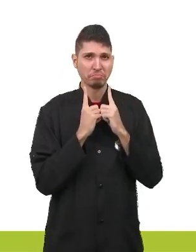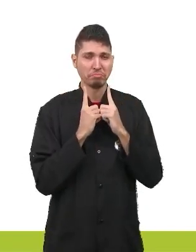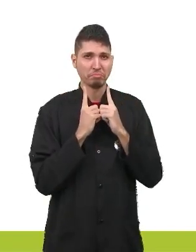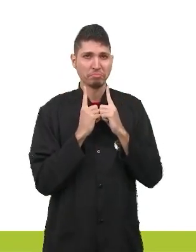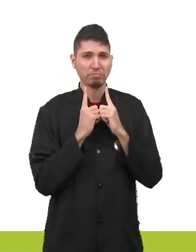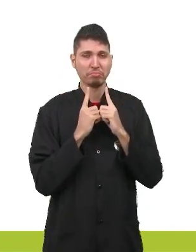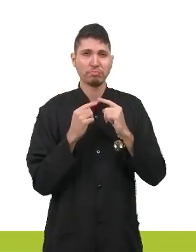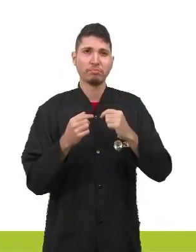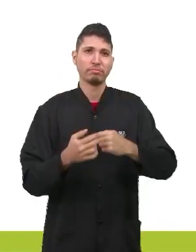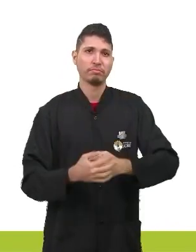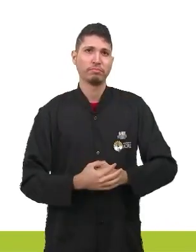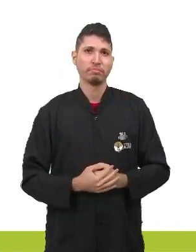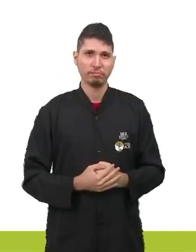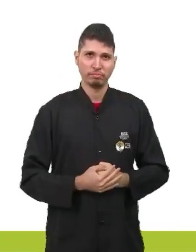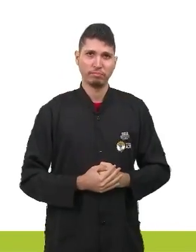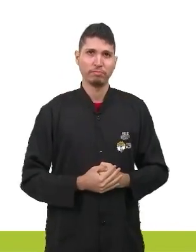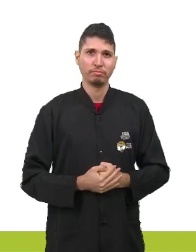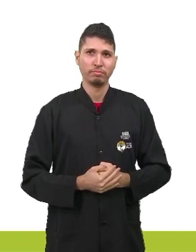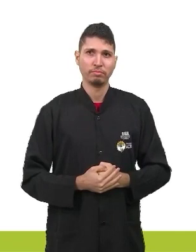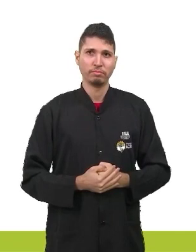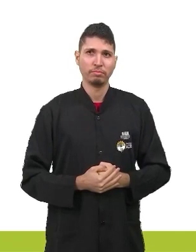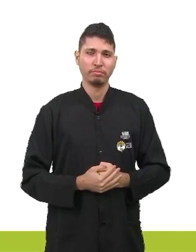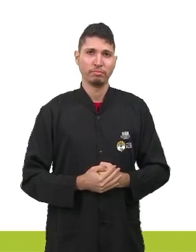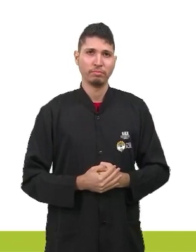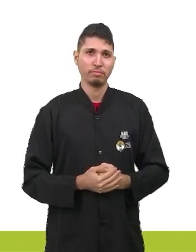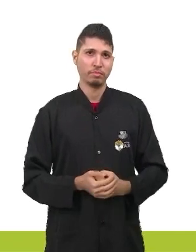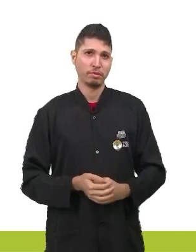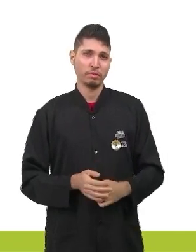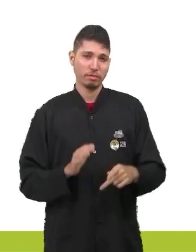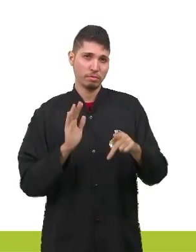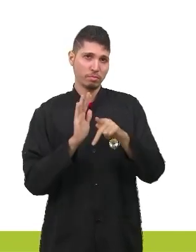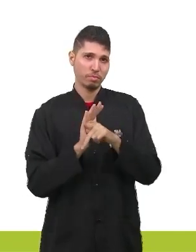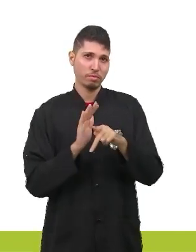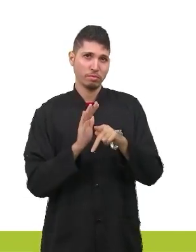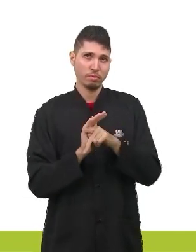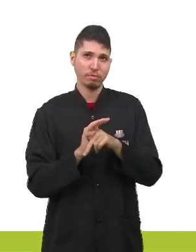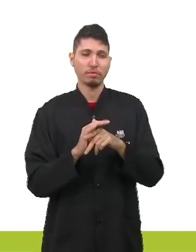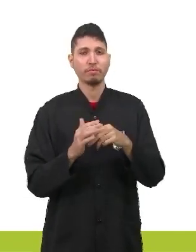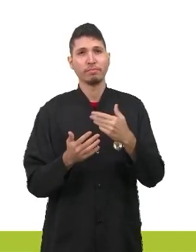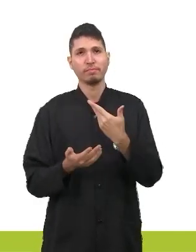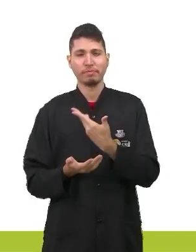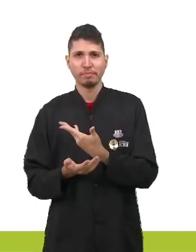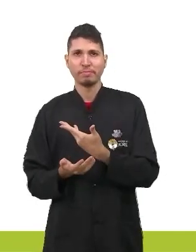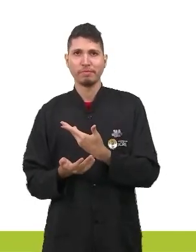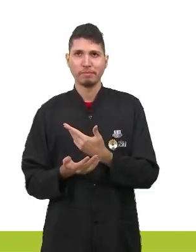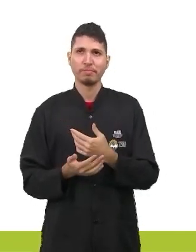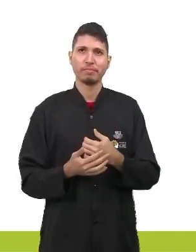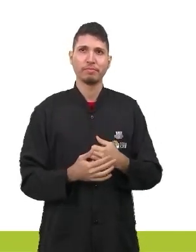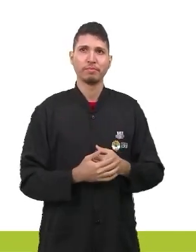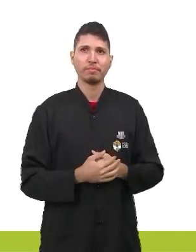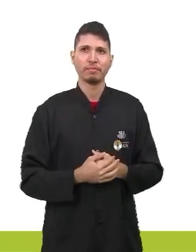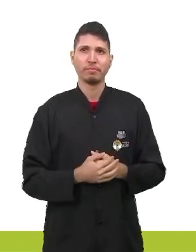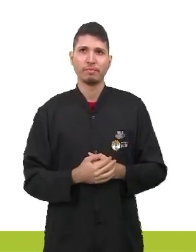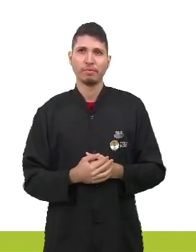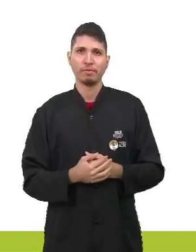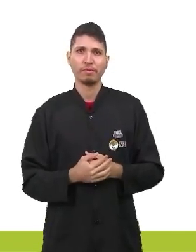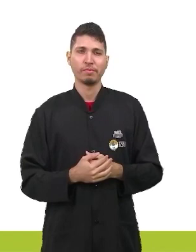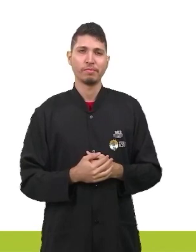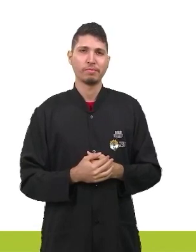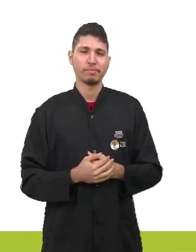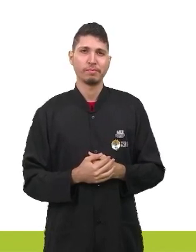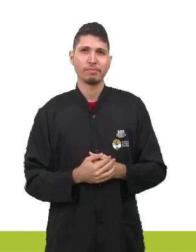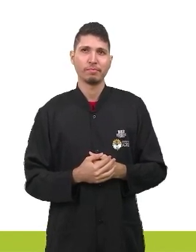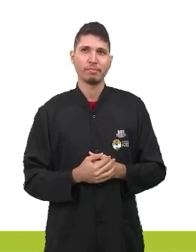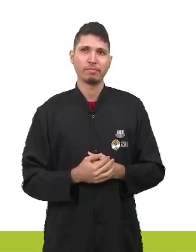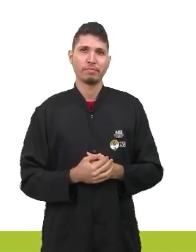Tá triste, tá bom? Então tá valendo a ideia do emoji um pouquinho mais triste, tá vendo? Mas olha como é que fica o comportamento dele.